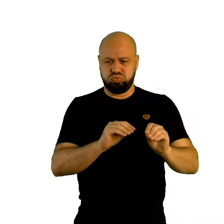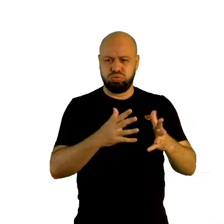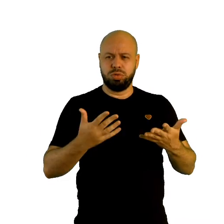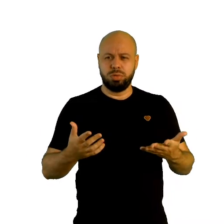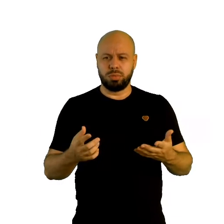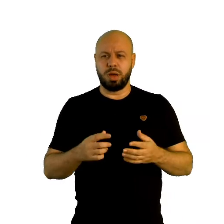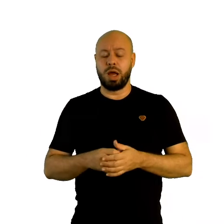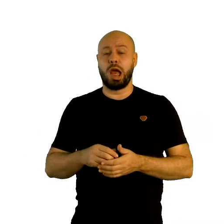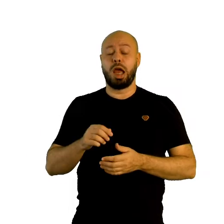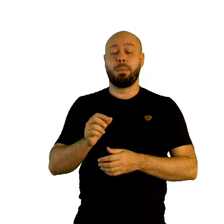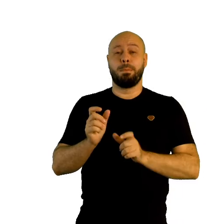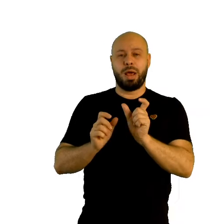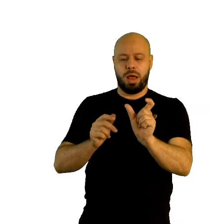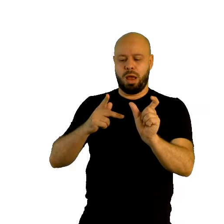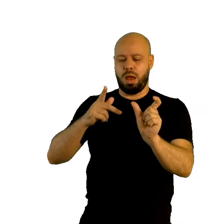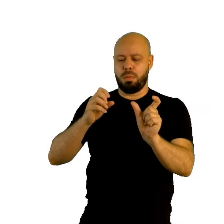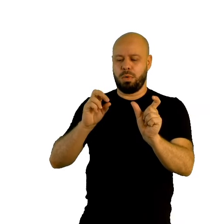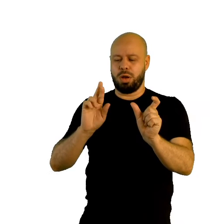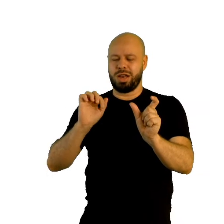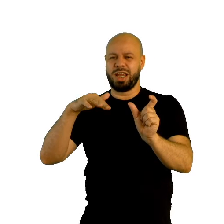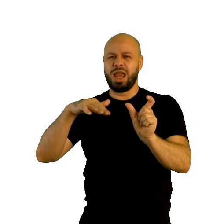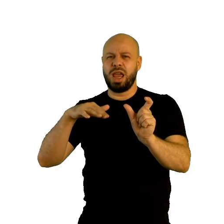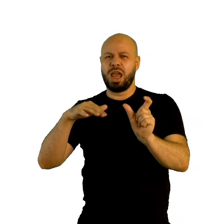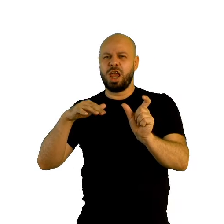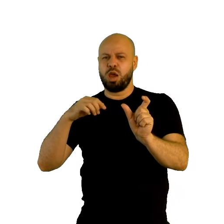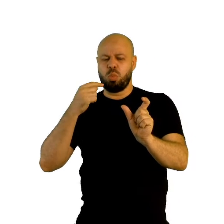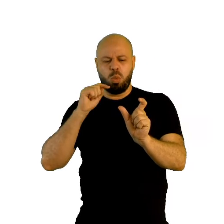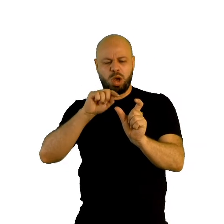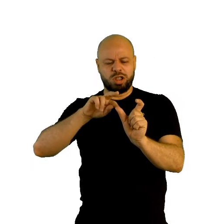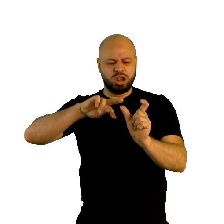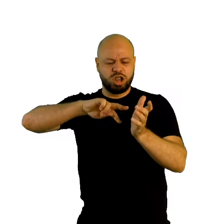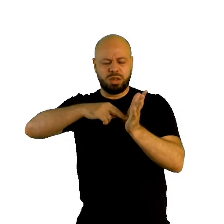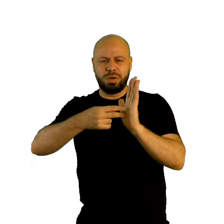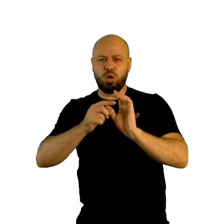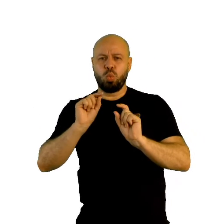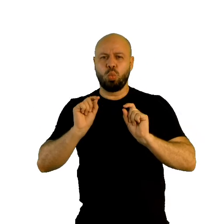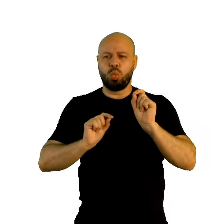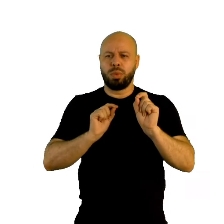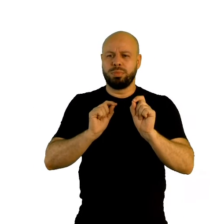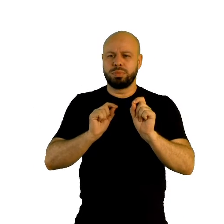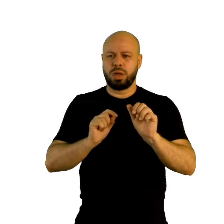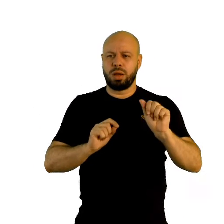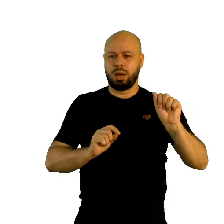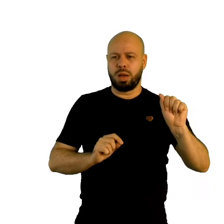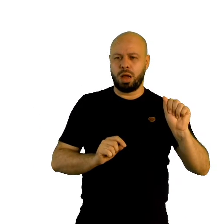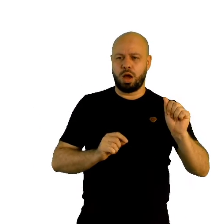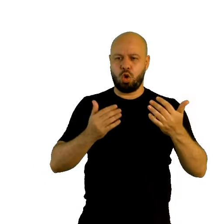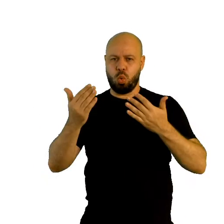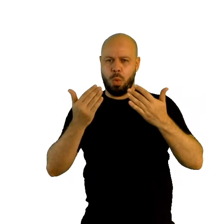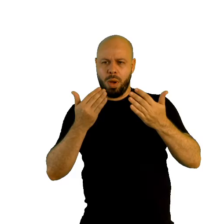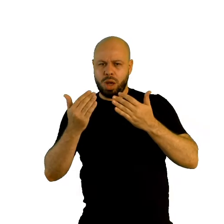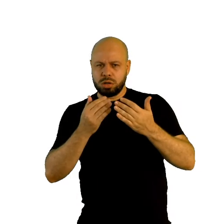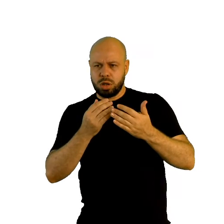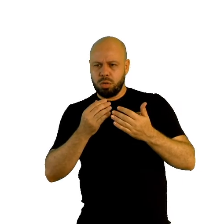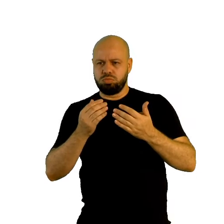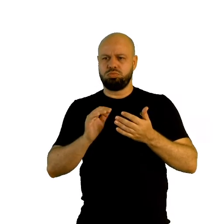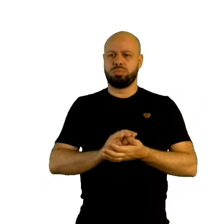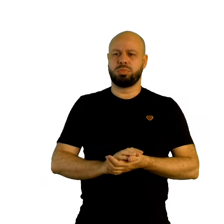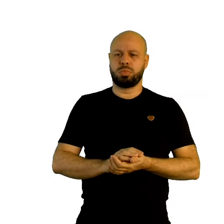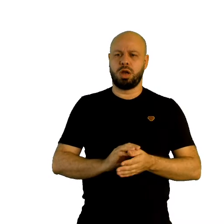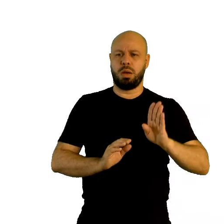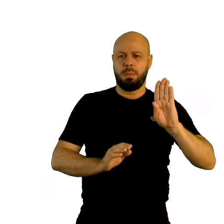porém, comparação entre 2 fatos. B, a explicação de um fato. C,